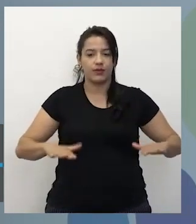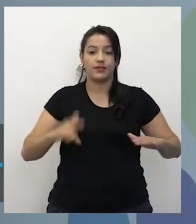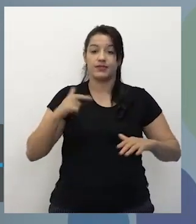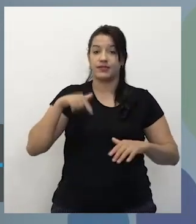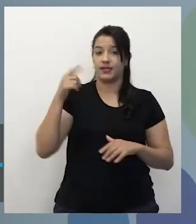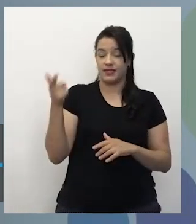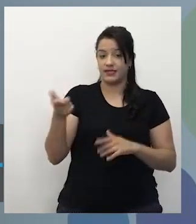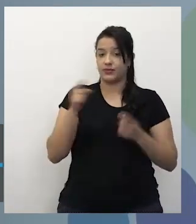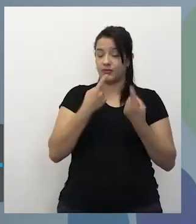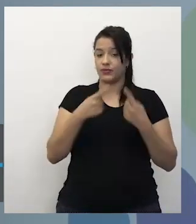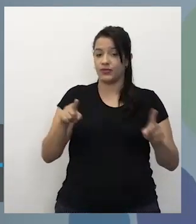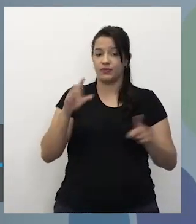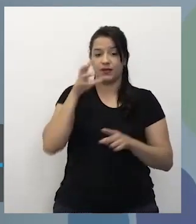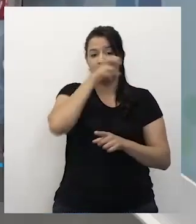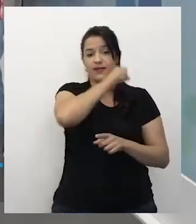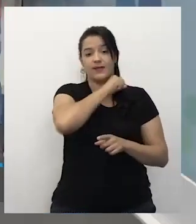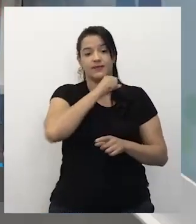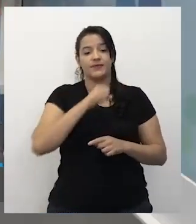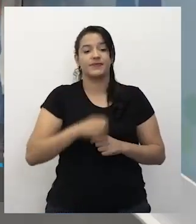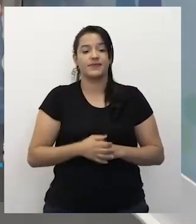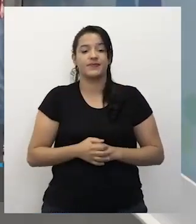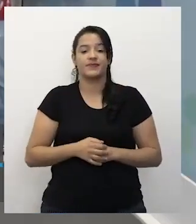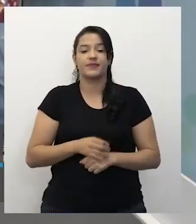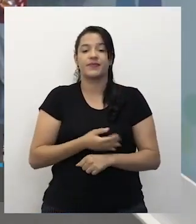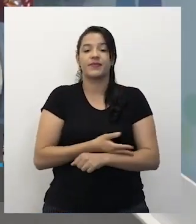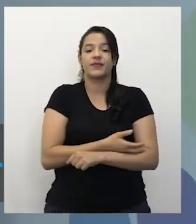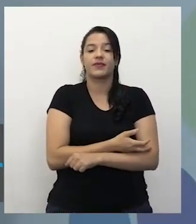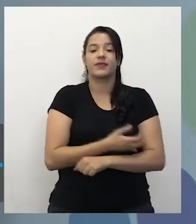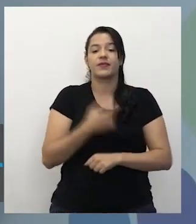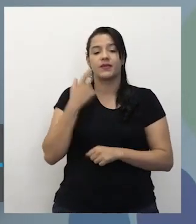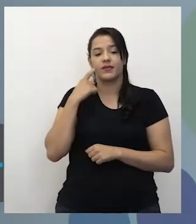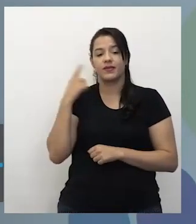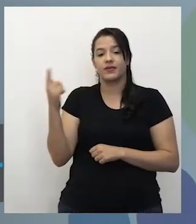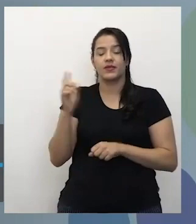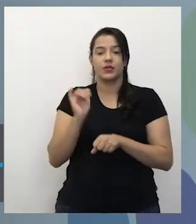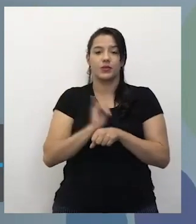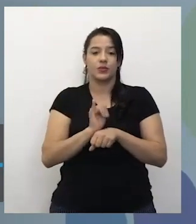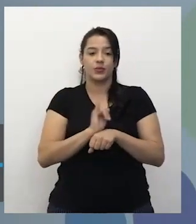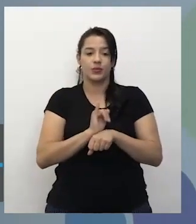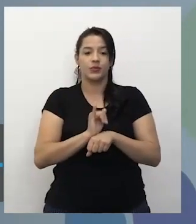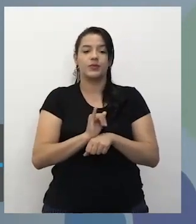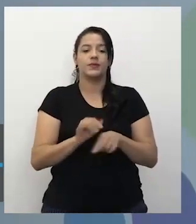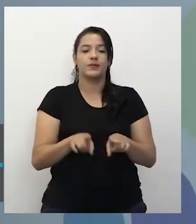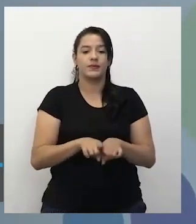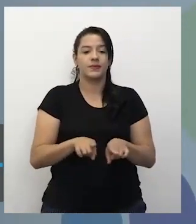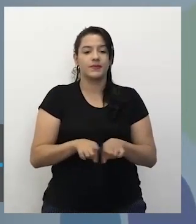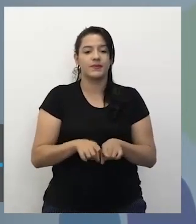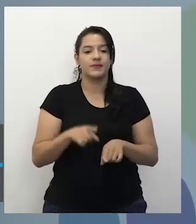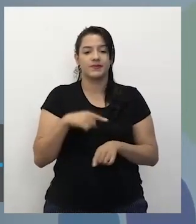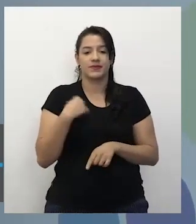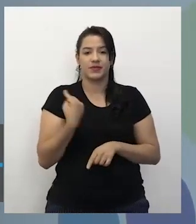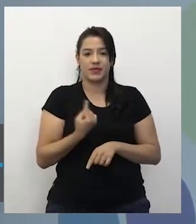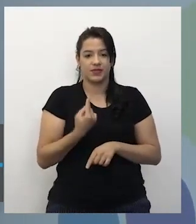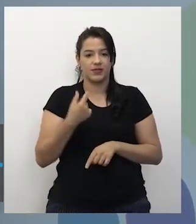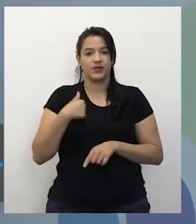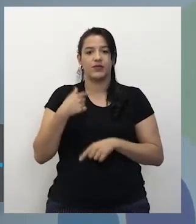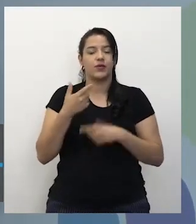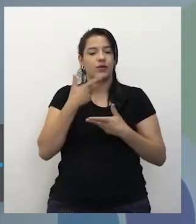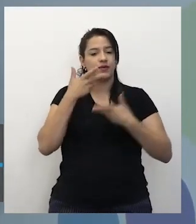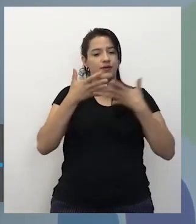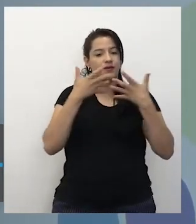voz não dá. É, então, esse vídeo aí a gente pegou no YouTube mesmo, né? Porque os meus dotes de